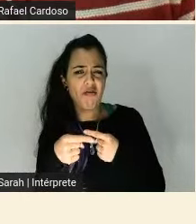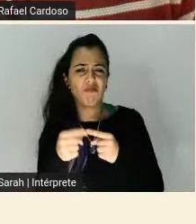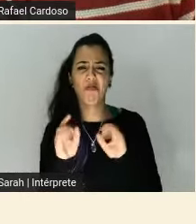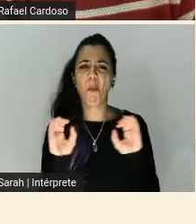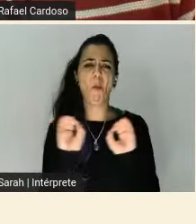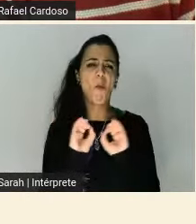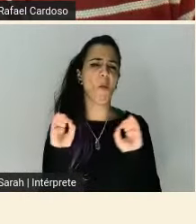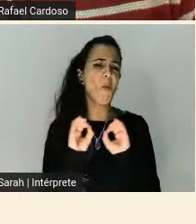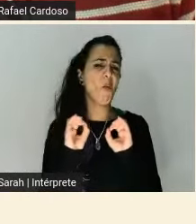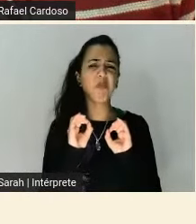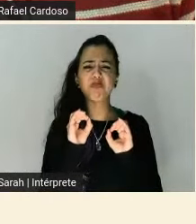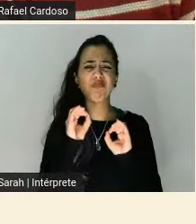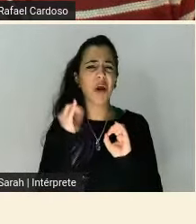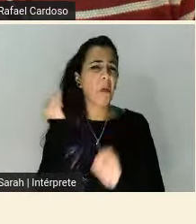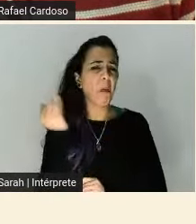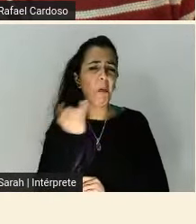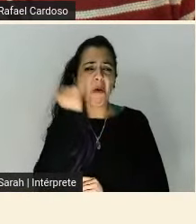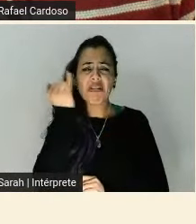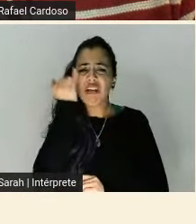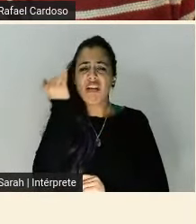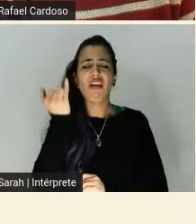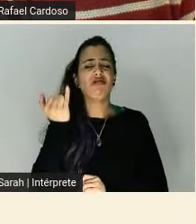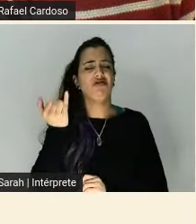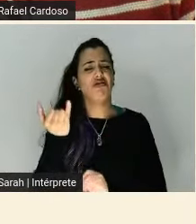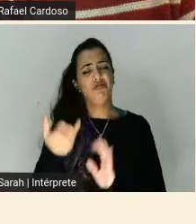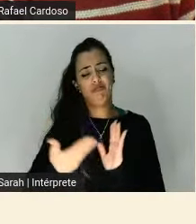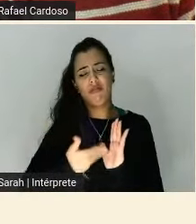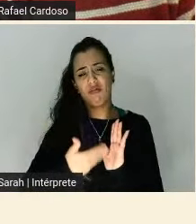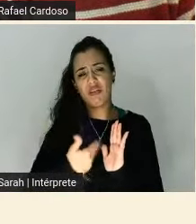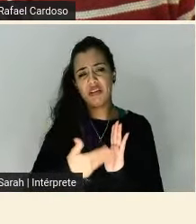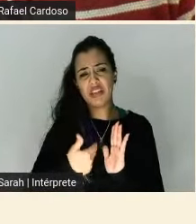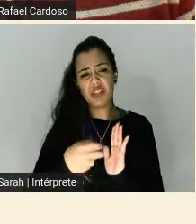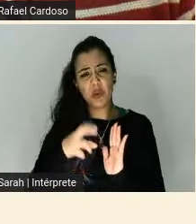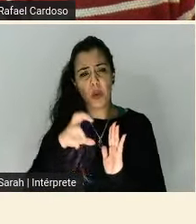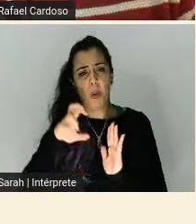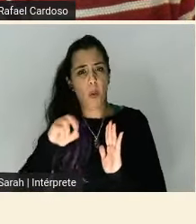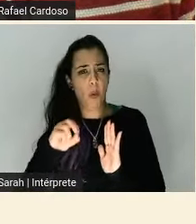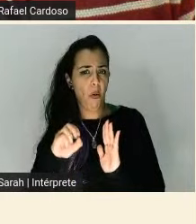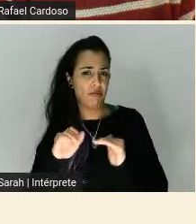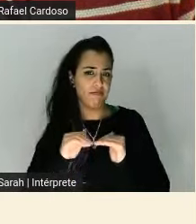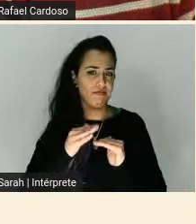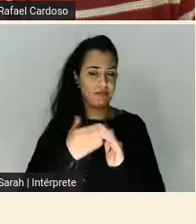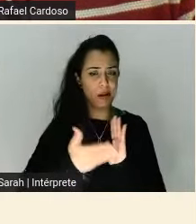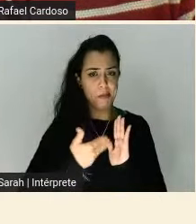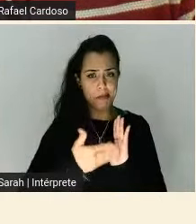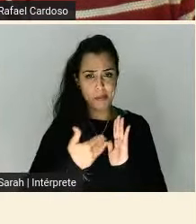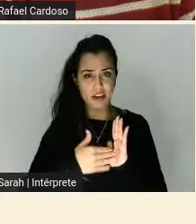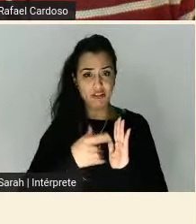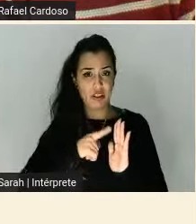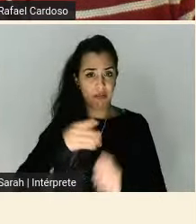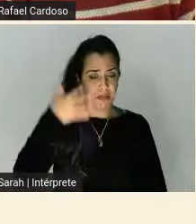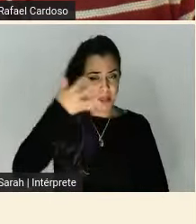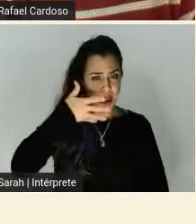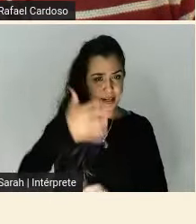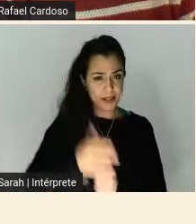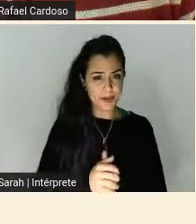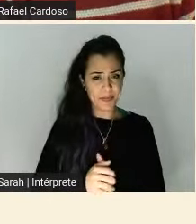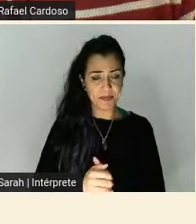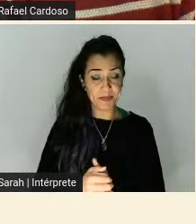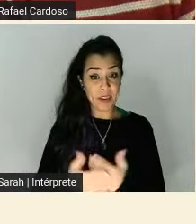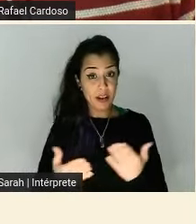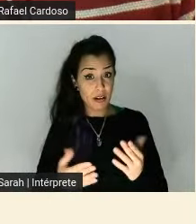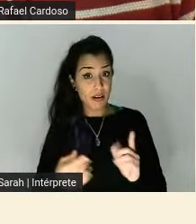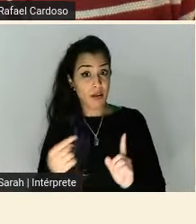sequer é mencionado nas 50 e poucas páginas da edição impressa da palestra. para o jovem crítico, então com 29